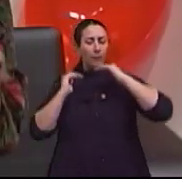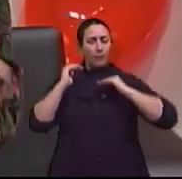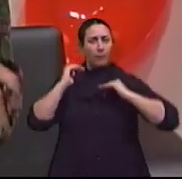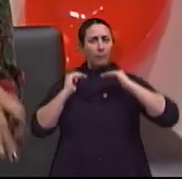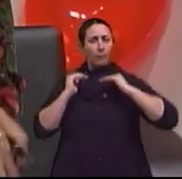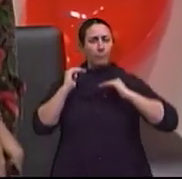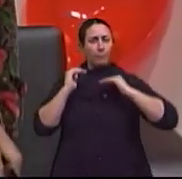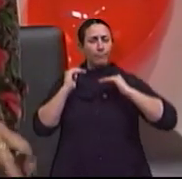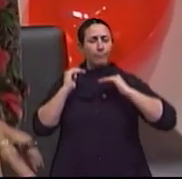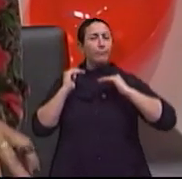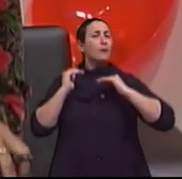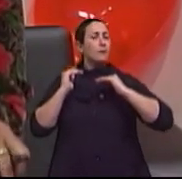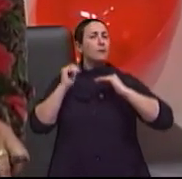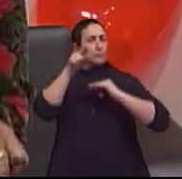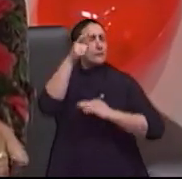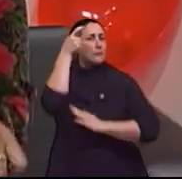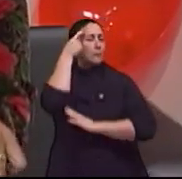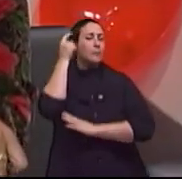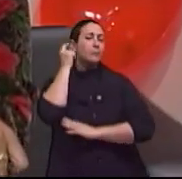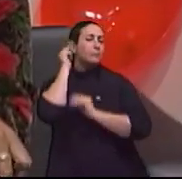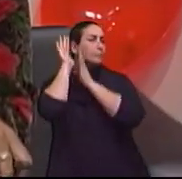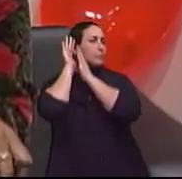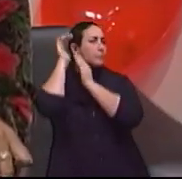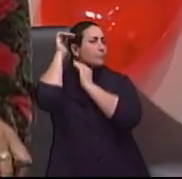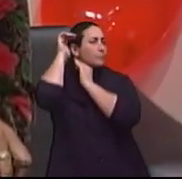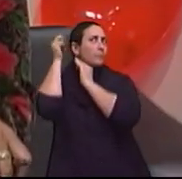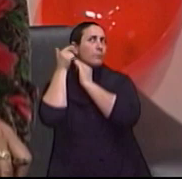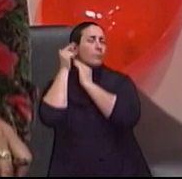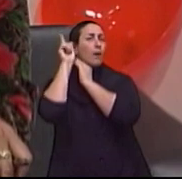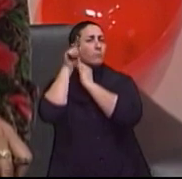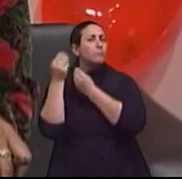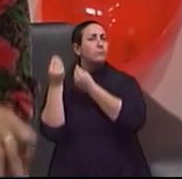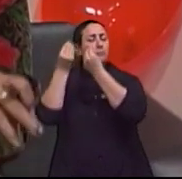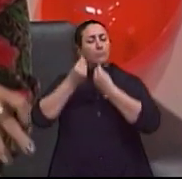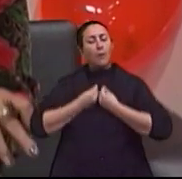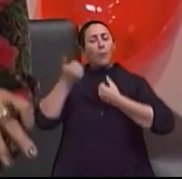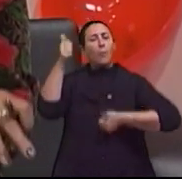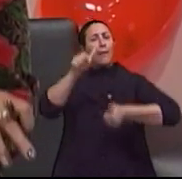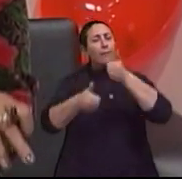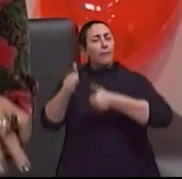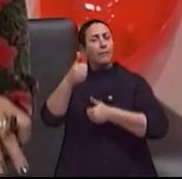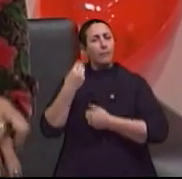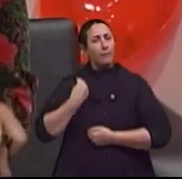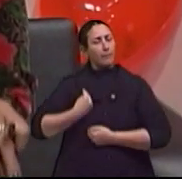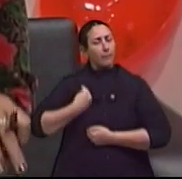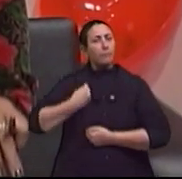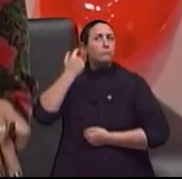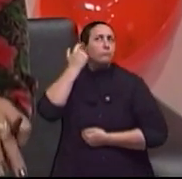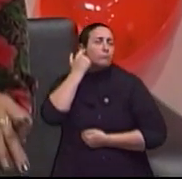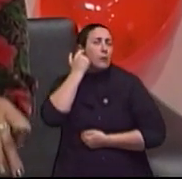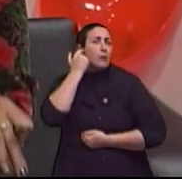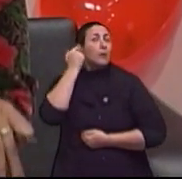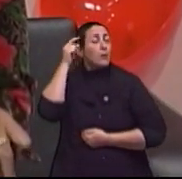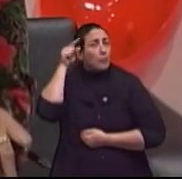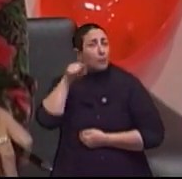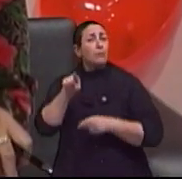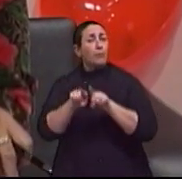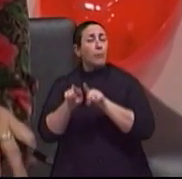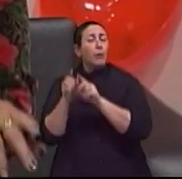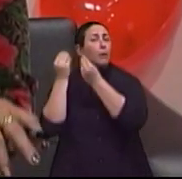Pois é o ouvido é o órgão responsável pela qualidade da nossa audição e consequentemente no nosso